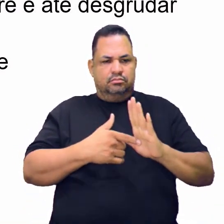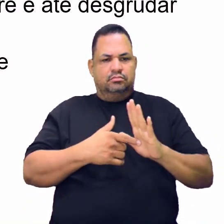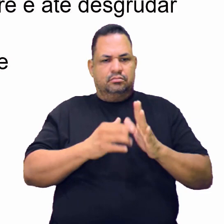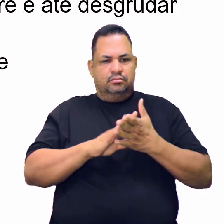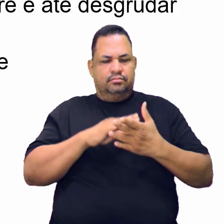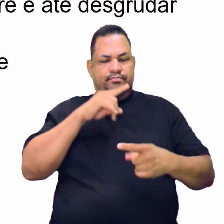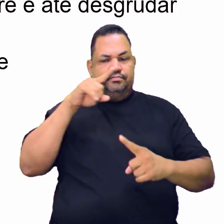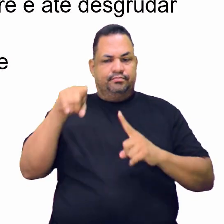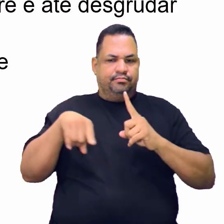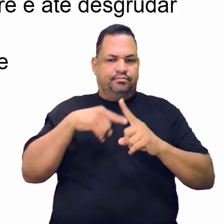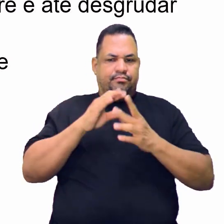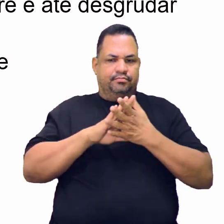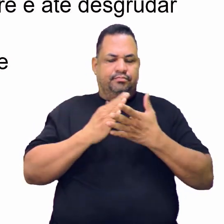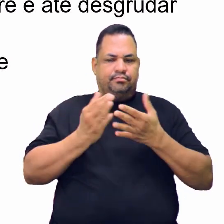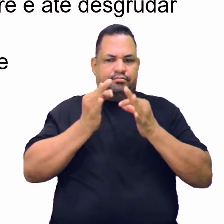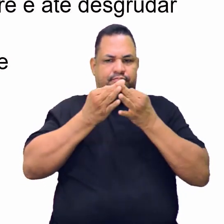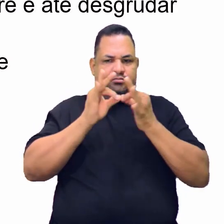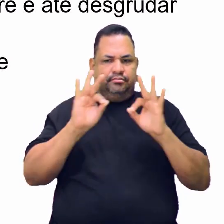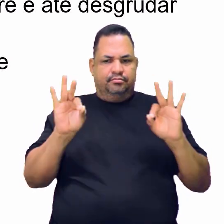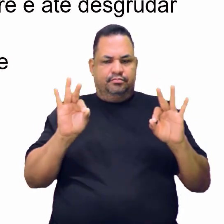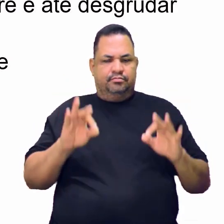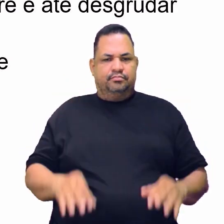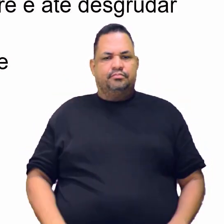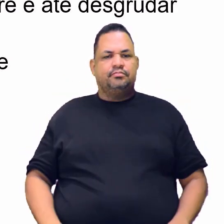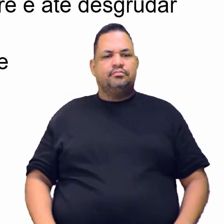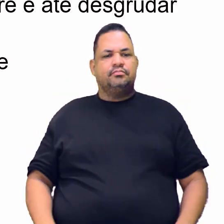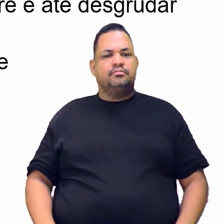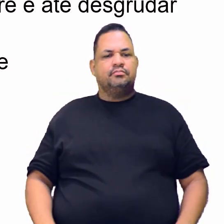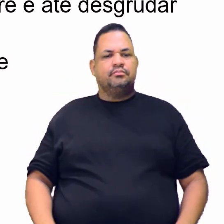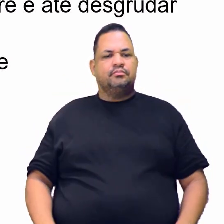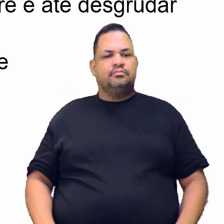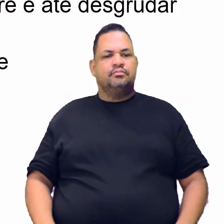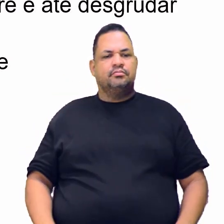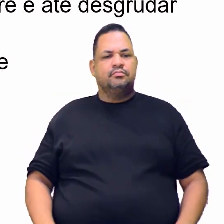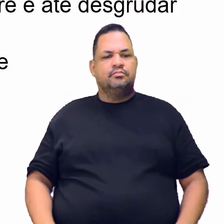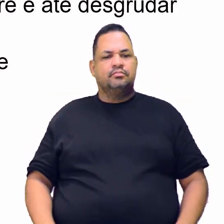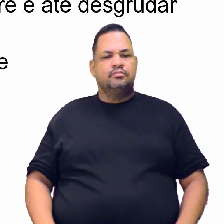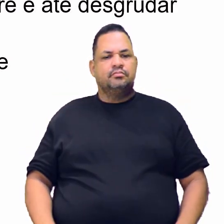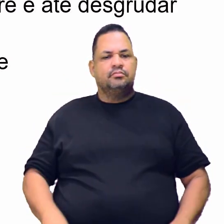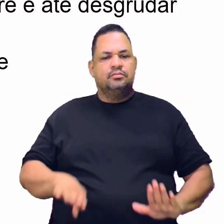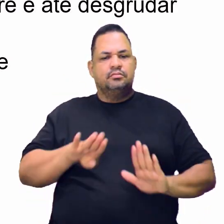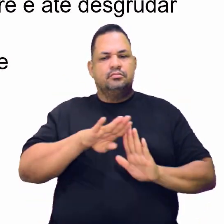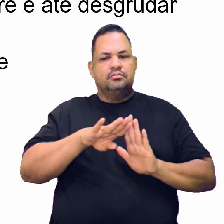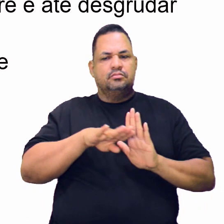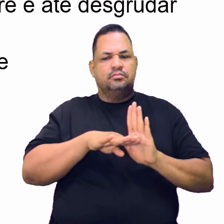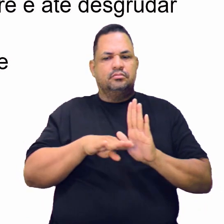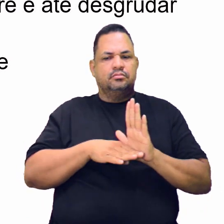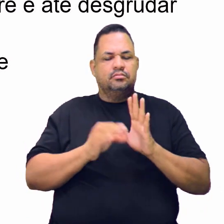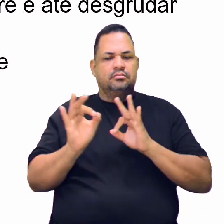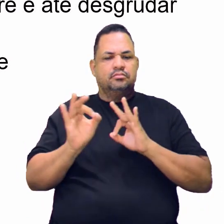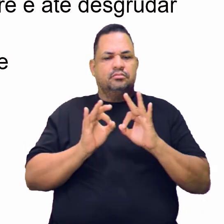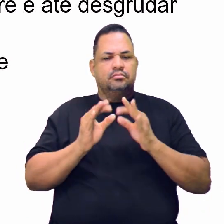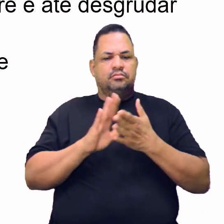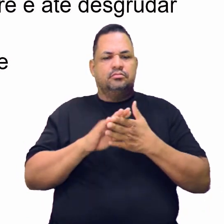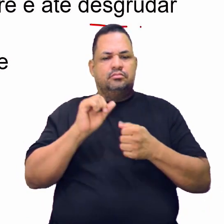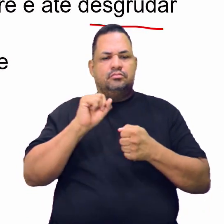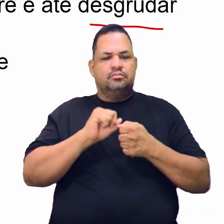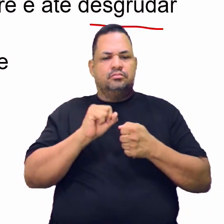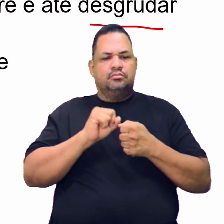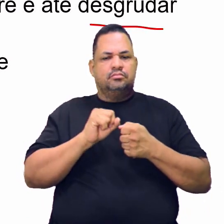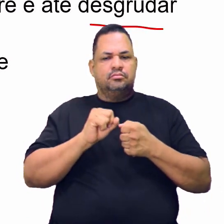sendo objetivo, tá sendo claro, tá certo? Dando passo a passo como você fazer,